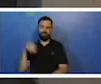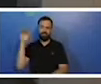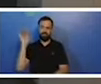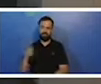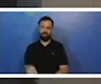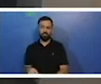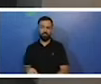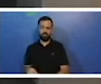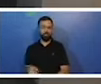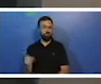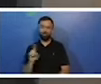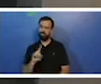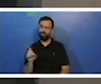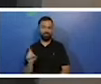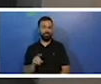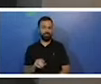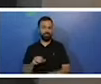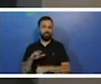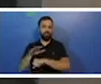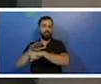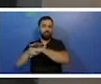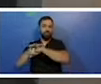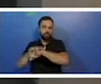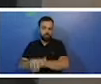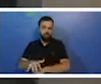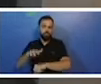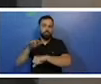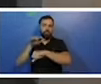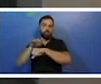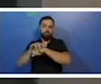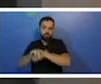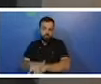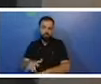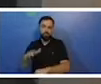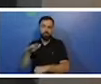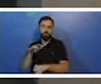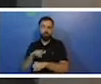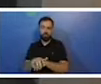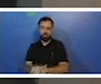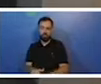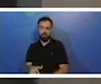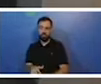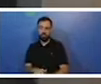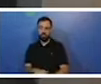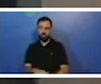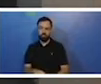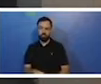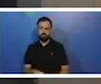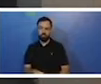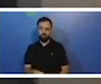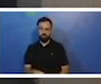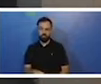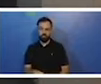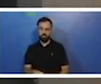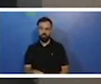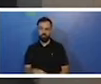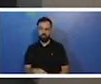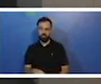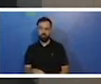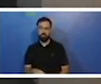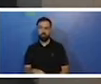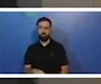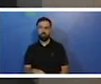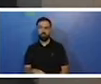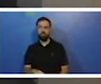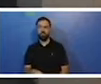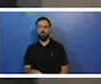na boa não é isso é conduzir a bola empurrar a bola no chão ela vai bater no chão e vai voltar na sua